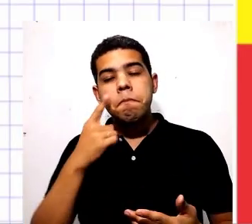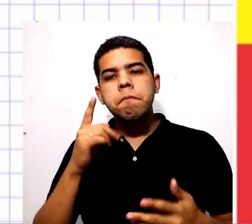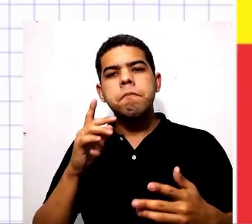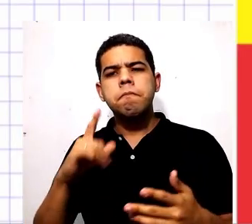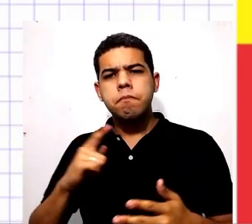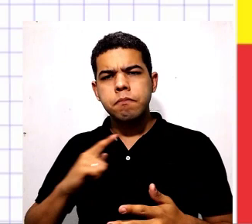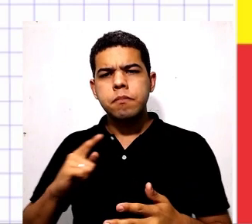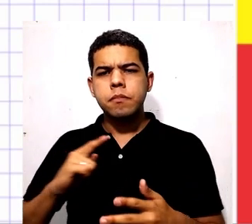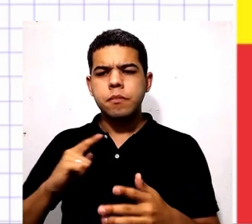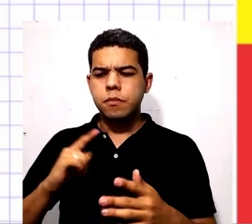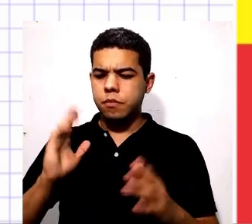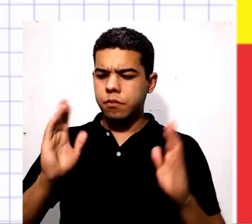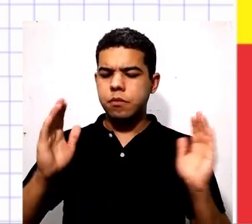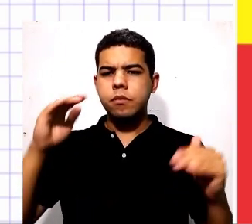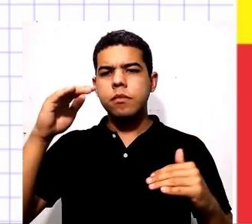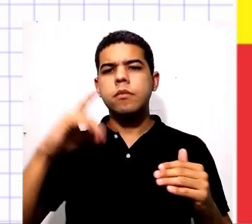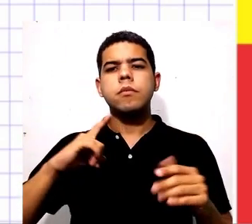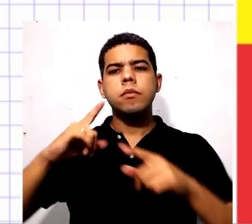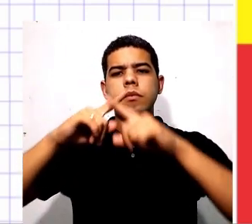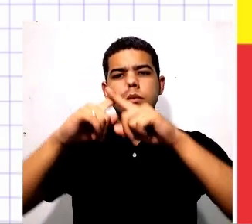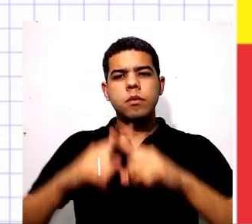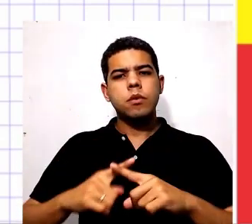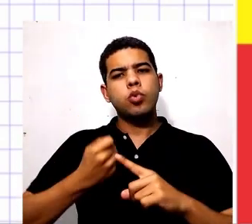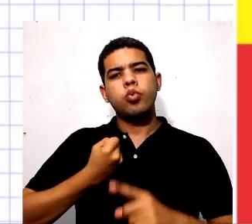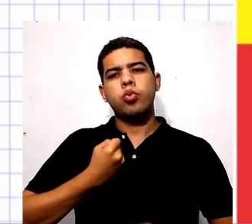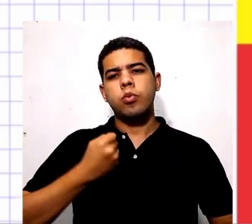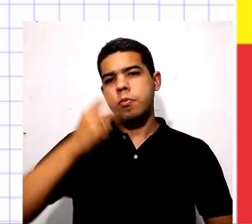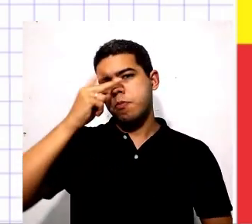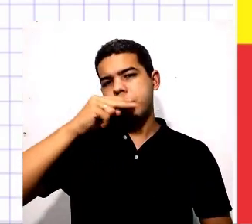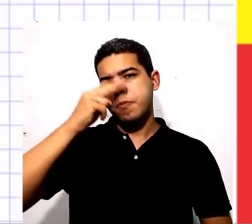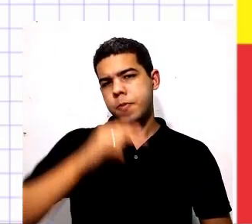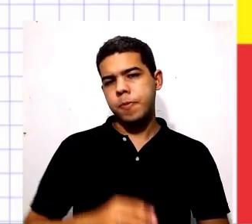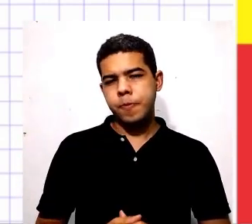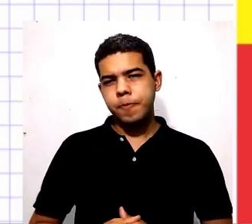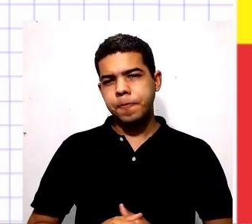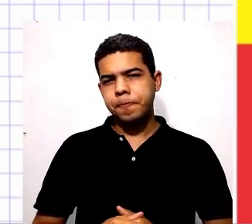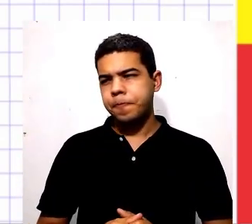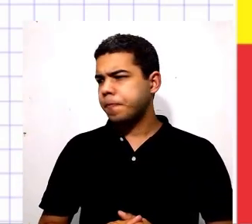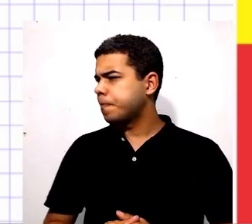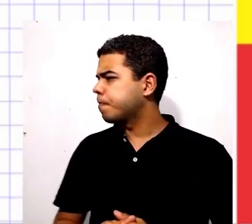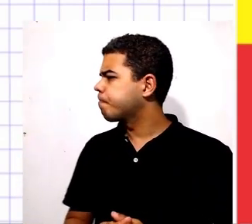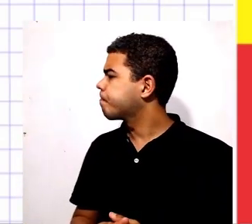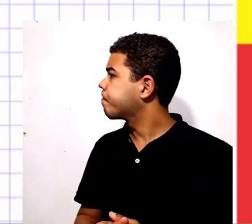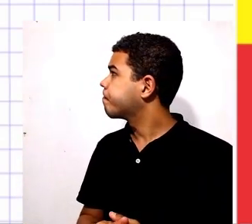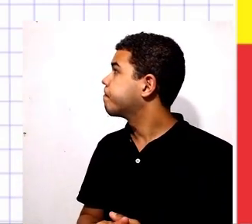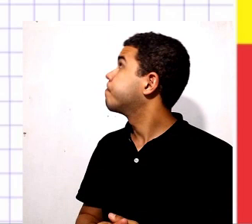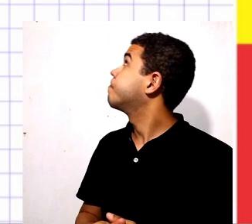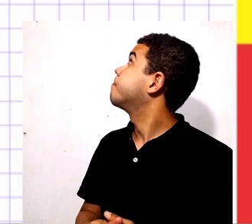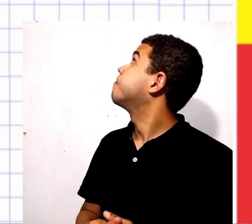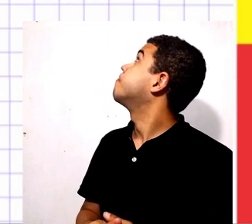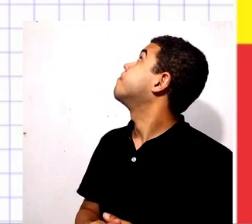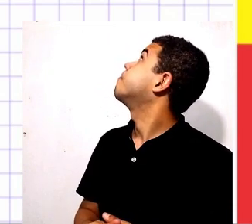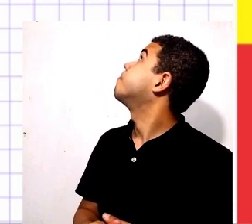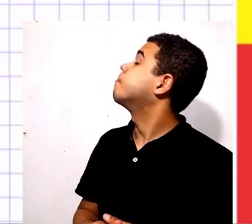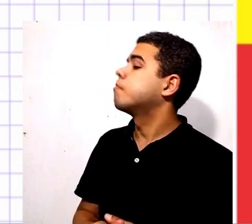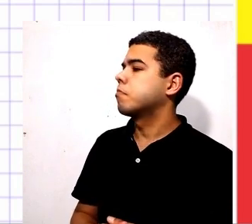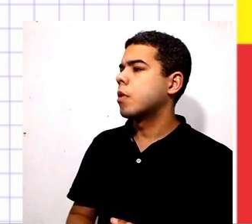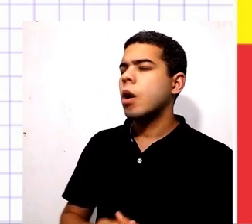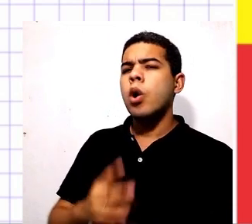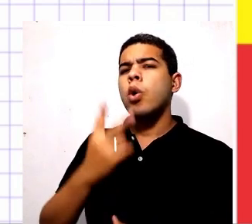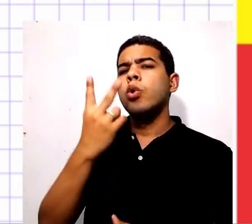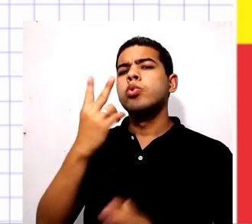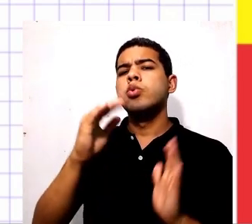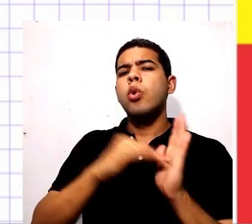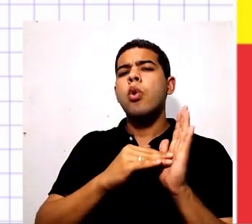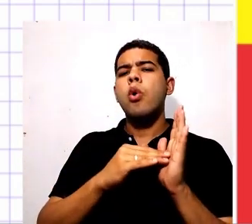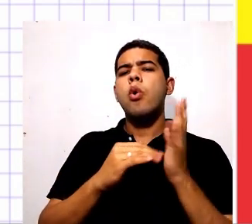lados vão multiplicar pelo mesmo número. Se você está vendo que de 2 para 4 multiplicou por 4, nesse caso multiplicou